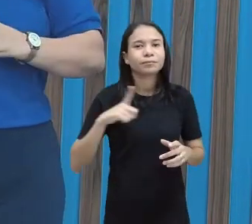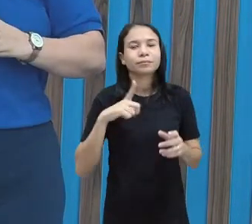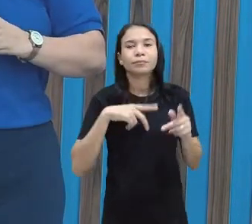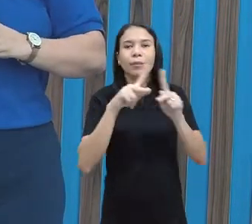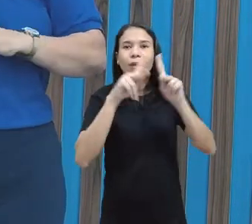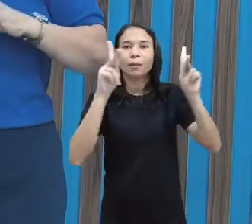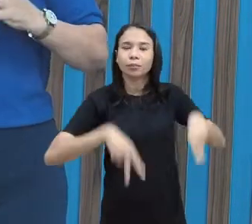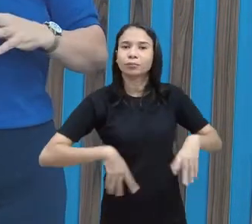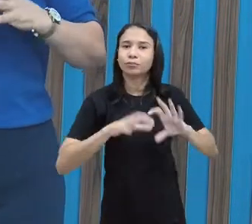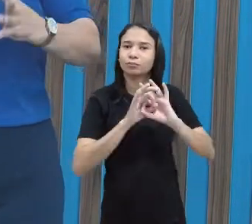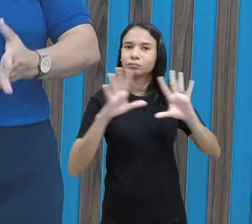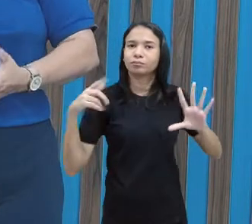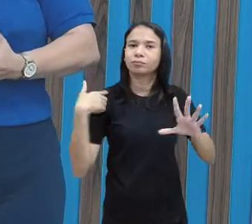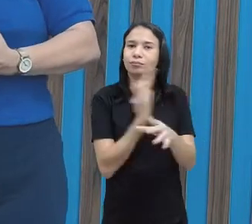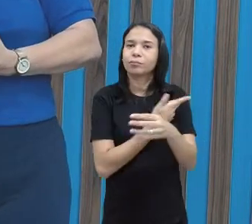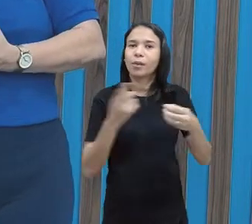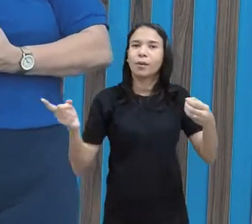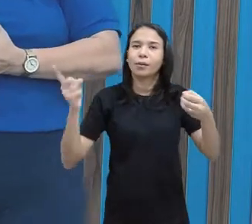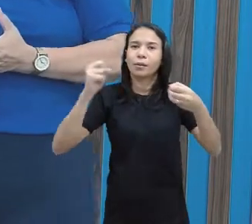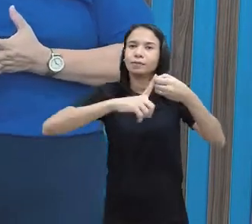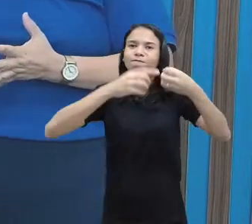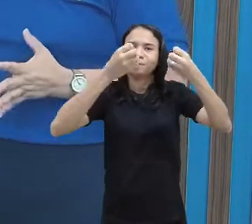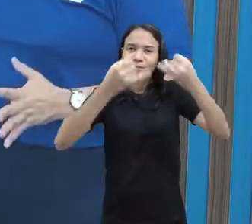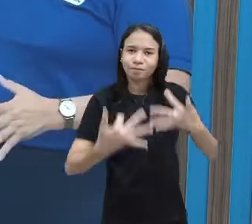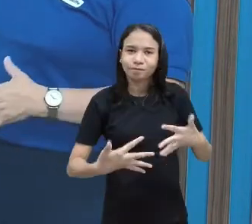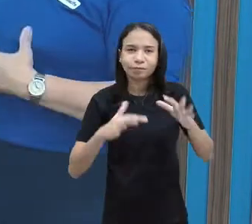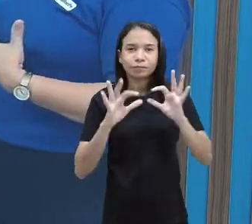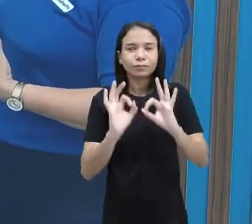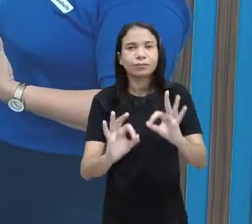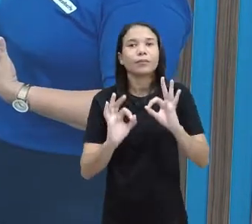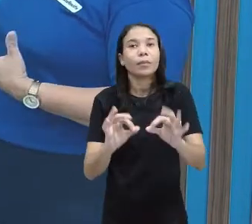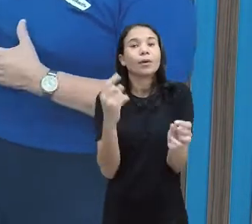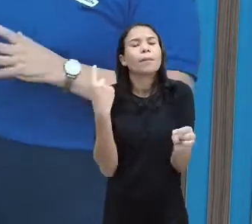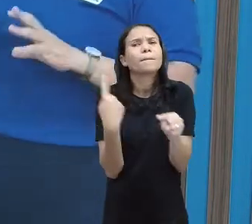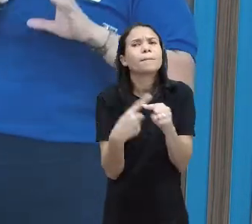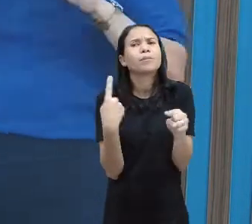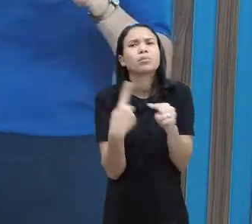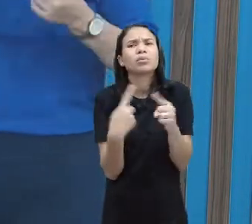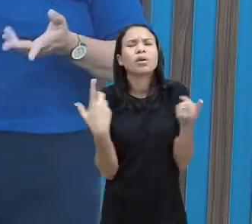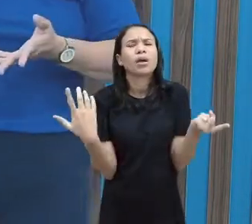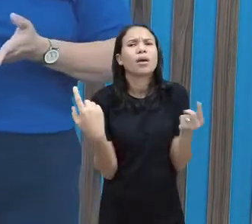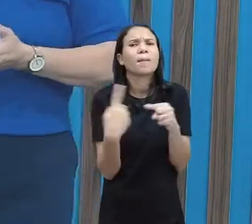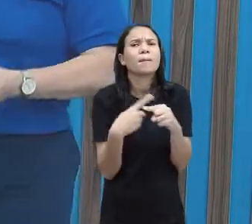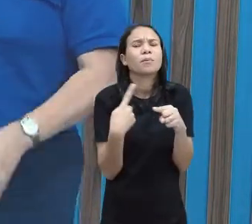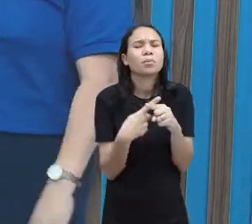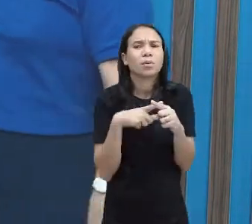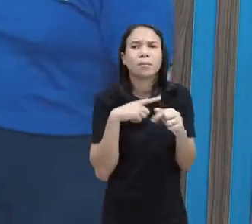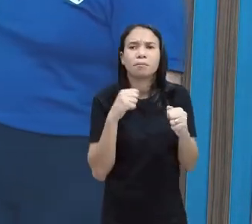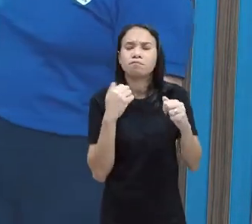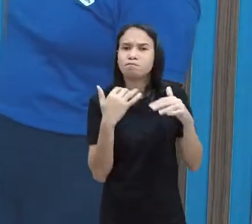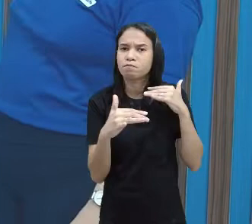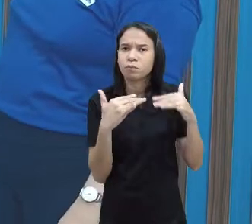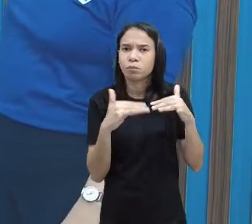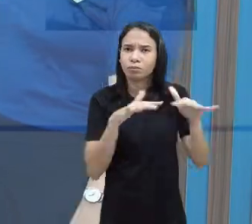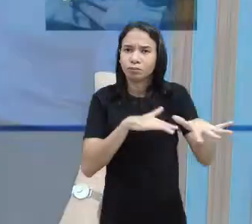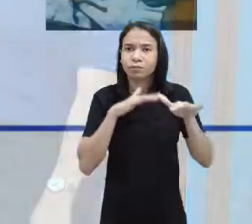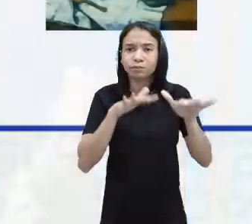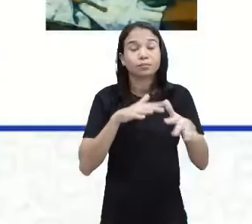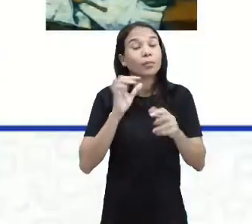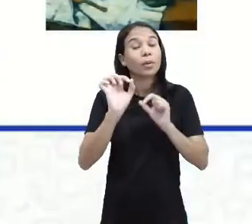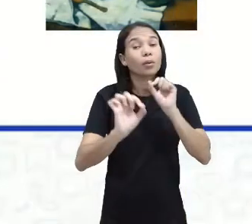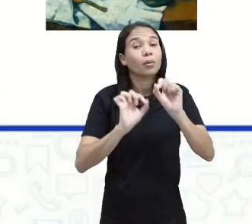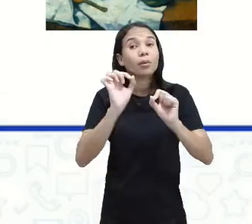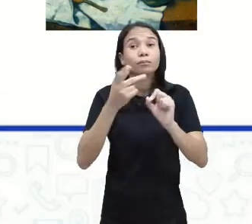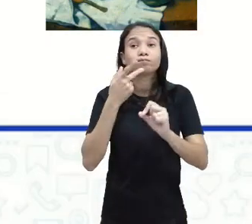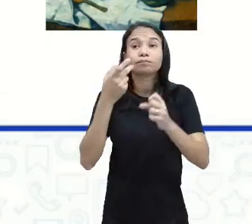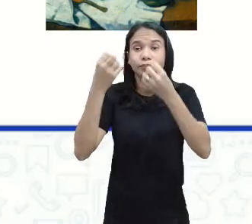planejamento permitir, a gente vai voltar a esses temas. Por quê? Por que surgiram esses movimentos? Aí o Gombrich, ele nos diz